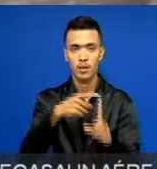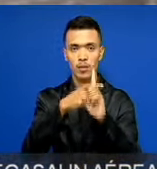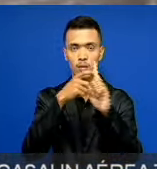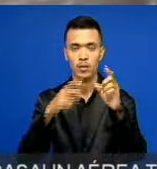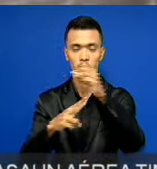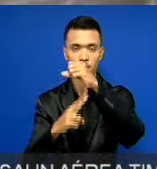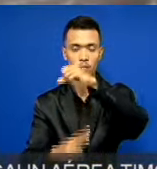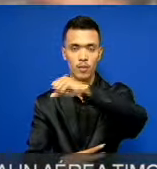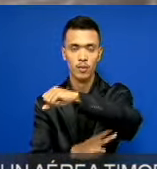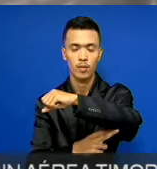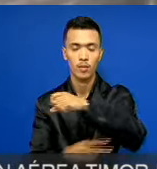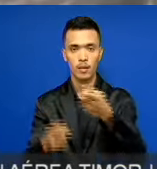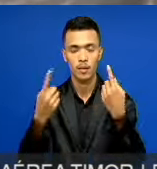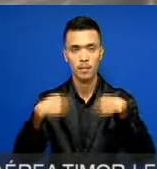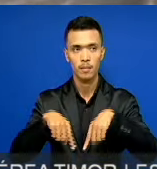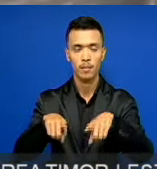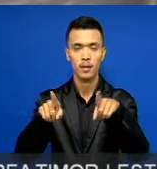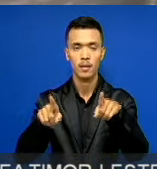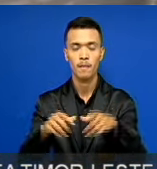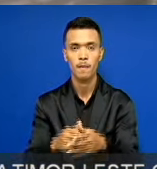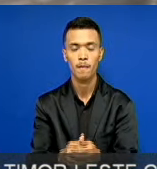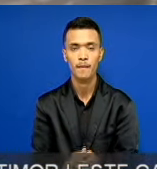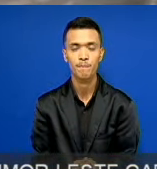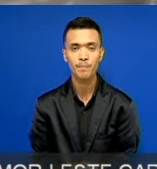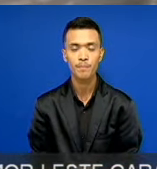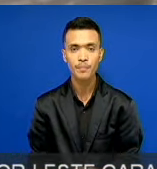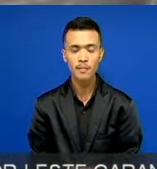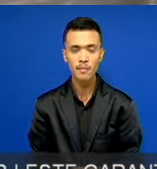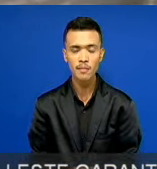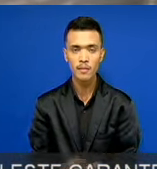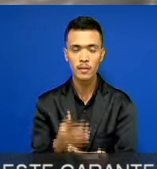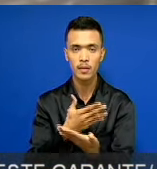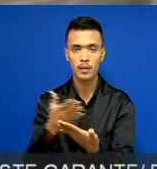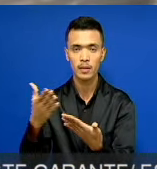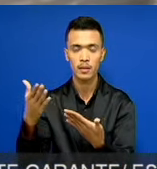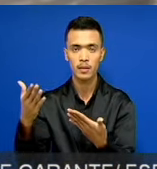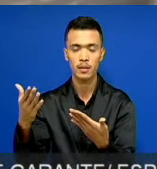ponte bot, ponte no Efefam, né, ba, ina ba, nema que nia material nebe maka